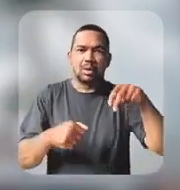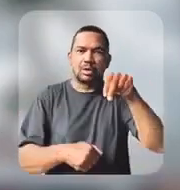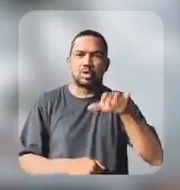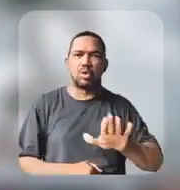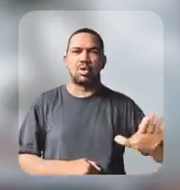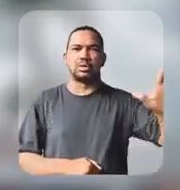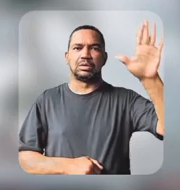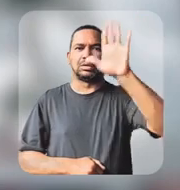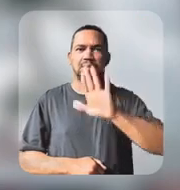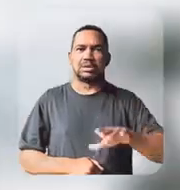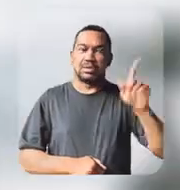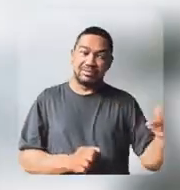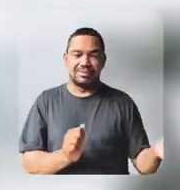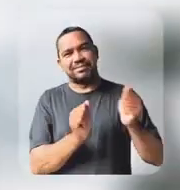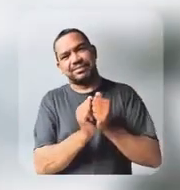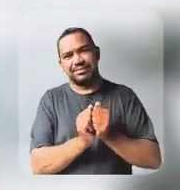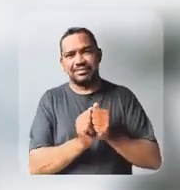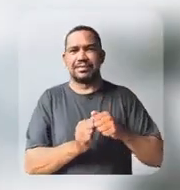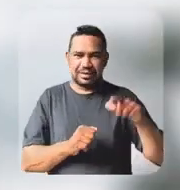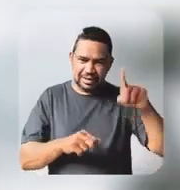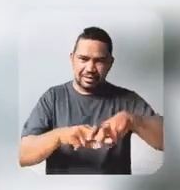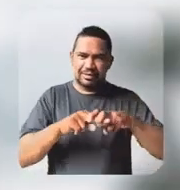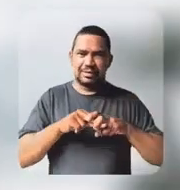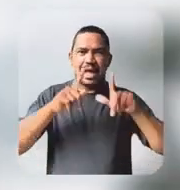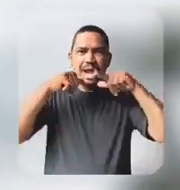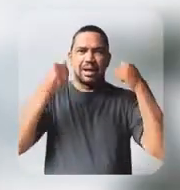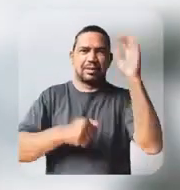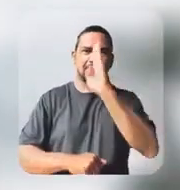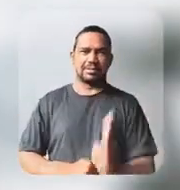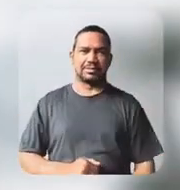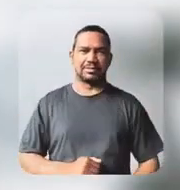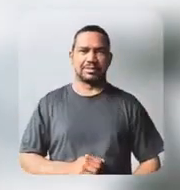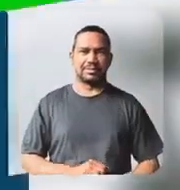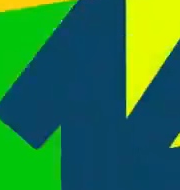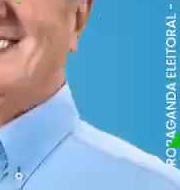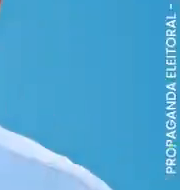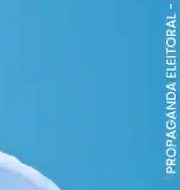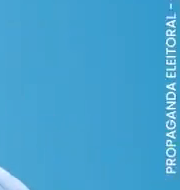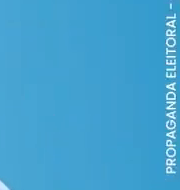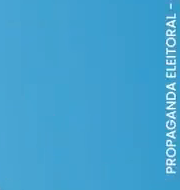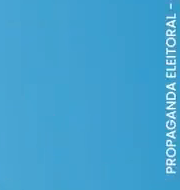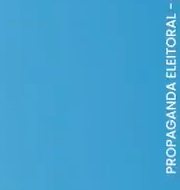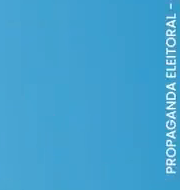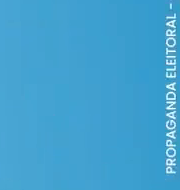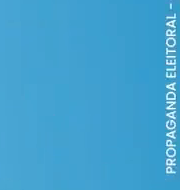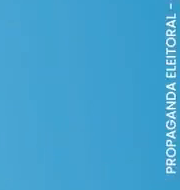Alagoas e no Nordeste. Vamos juntos, por Alagoas e pelo Brasil. Ah!